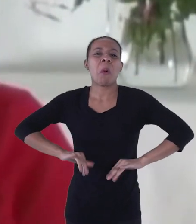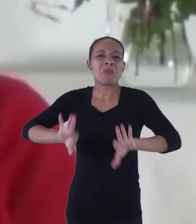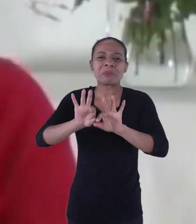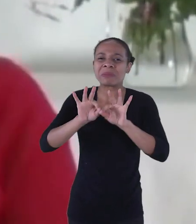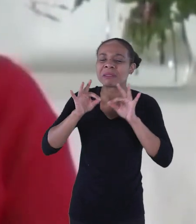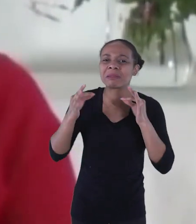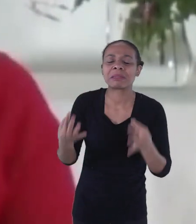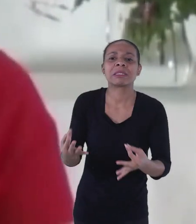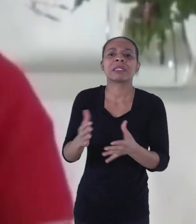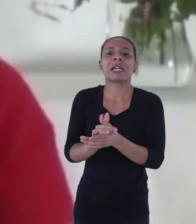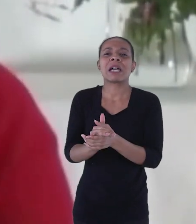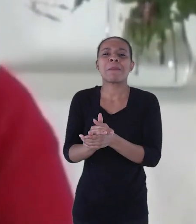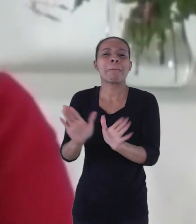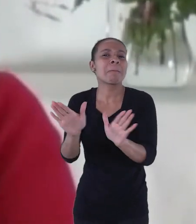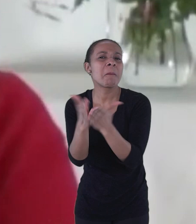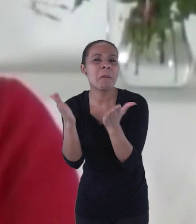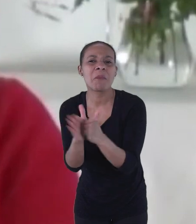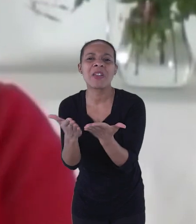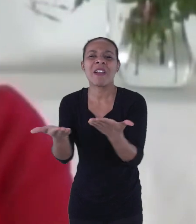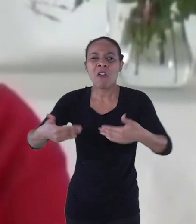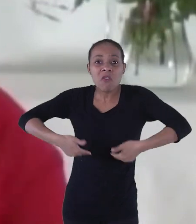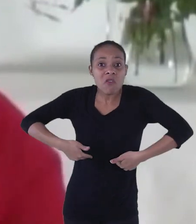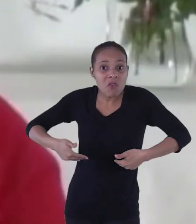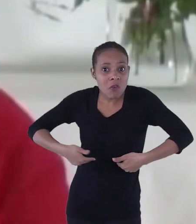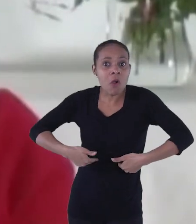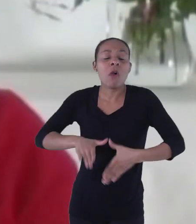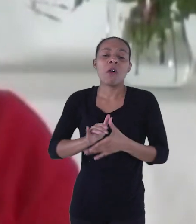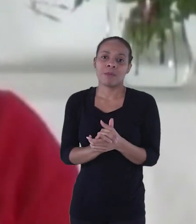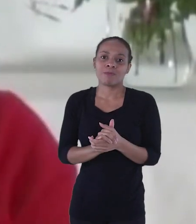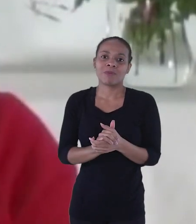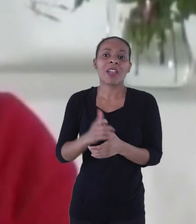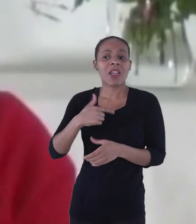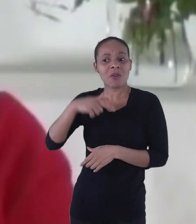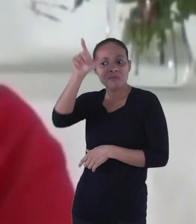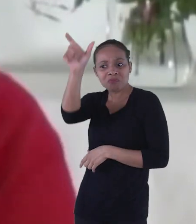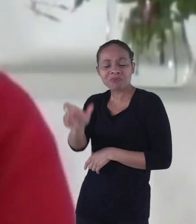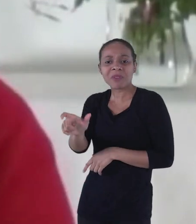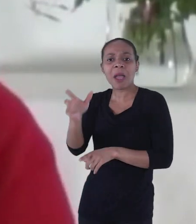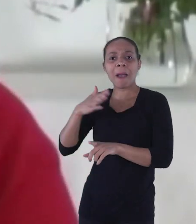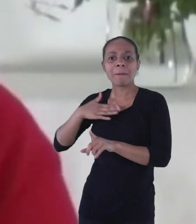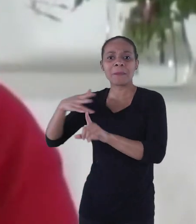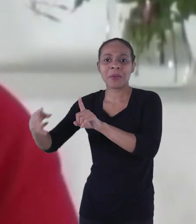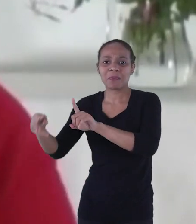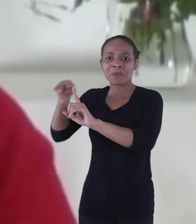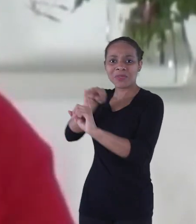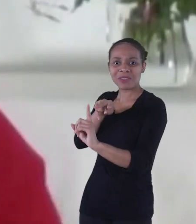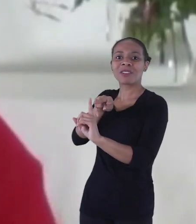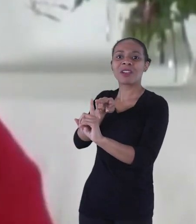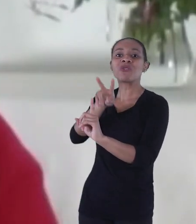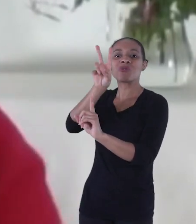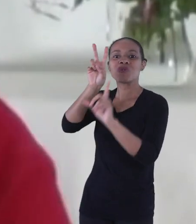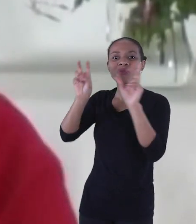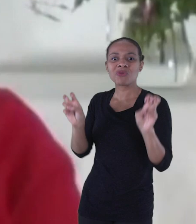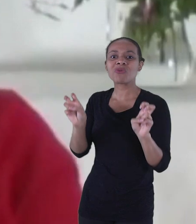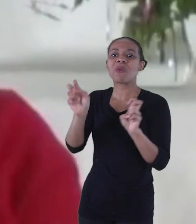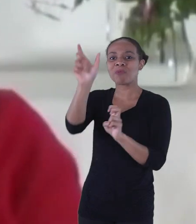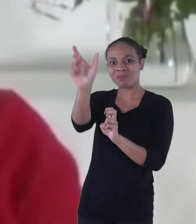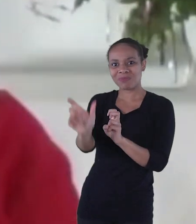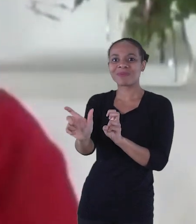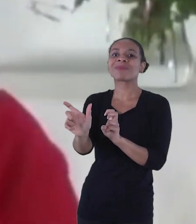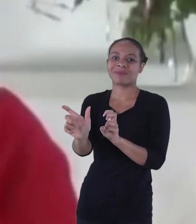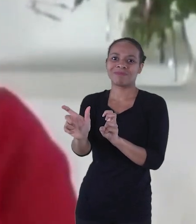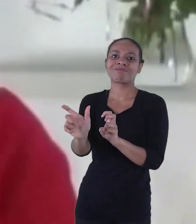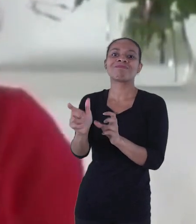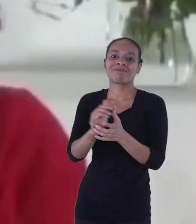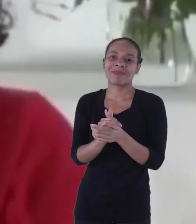né? É assim que eu vejo o fenômeno Carolina. Como ler? Por que Carolina? Por que ela é isso? É